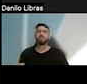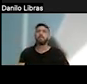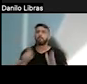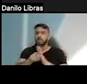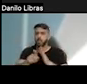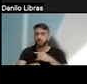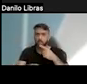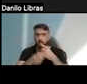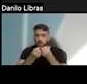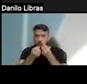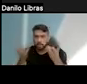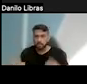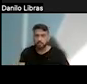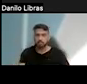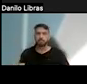pessoal?